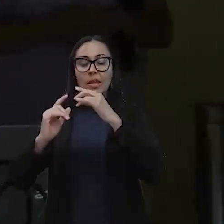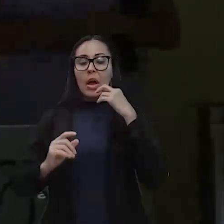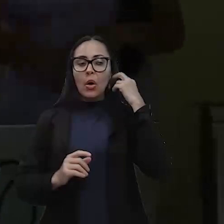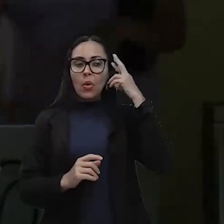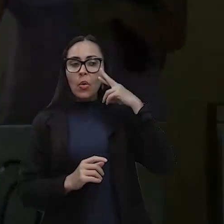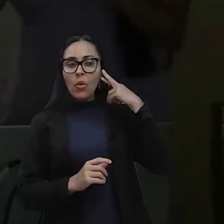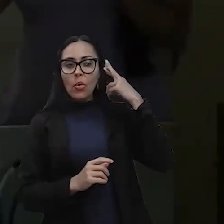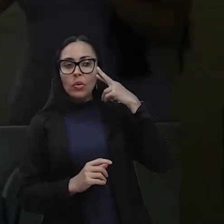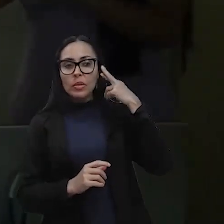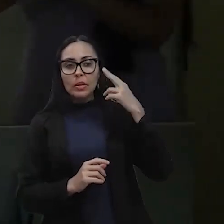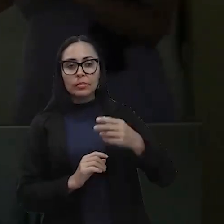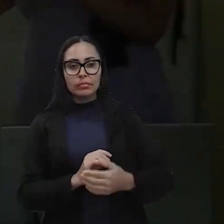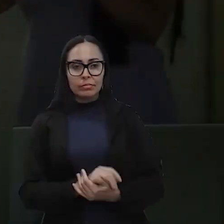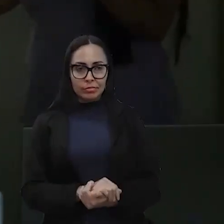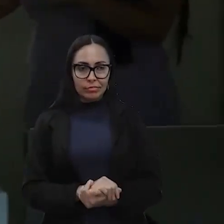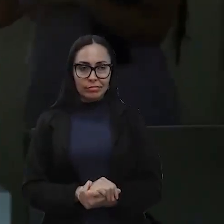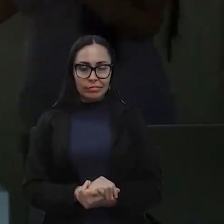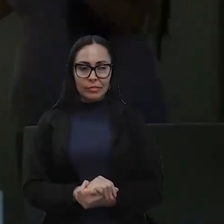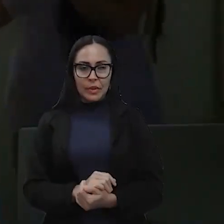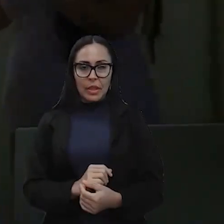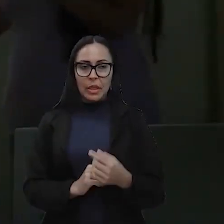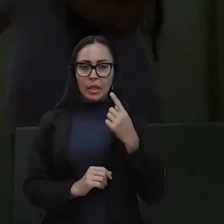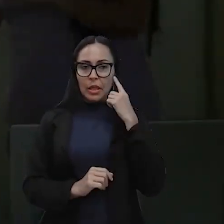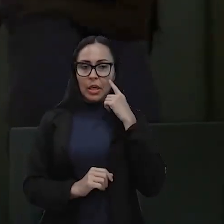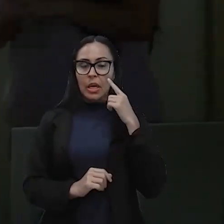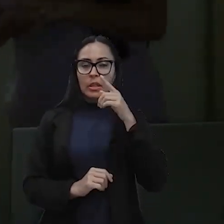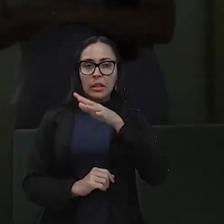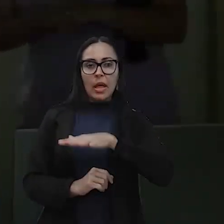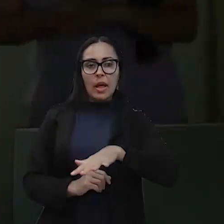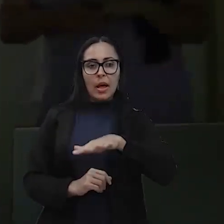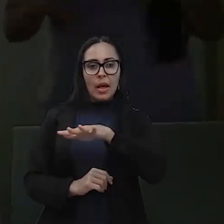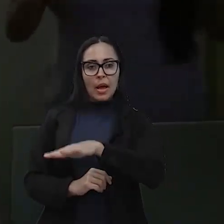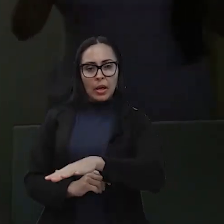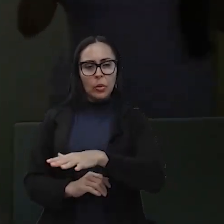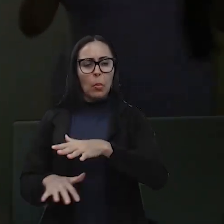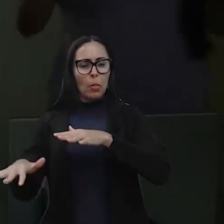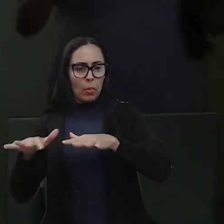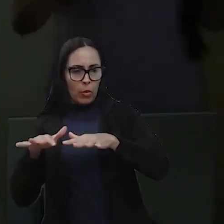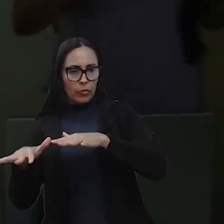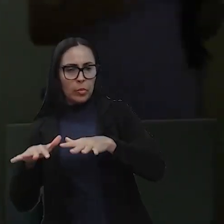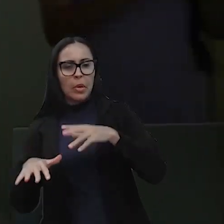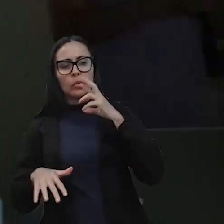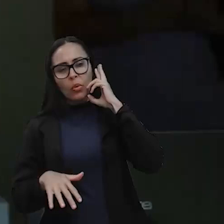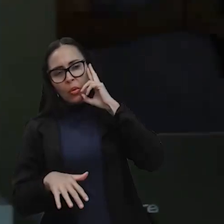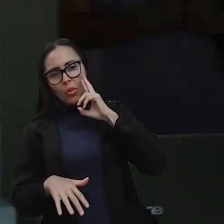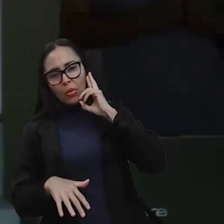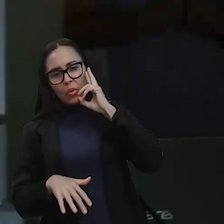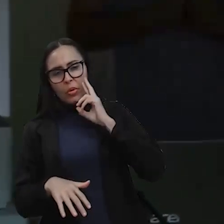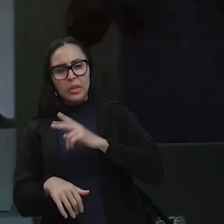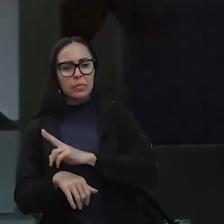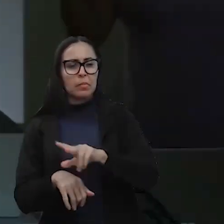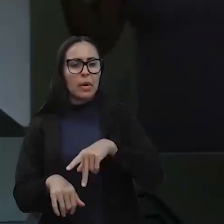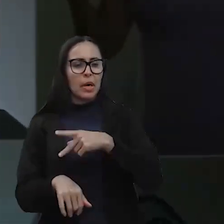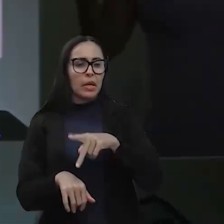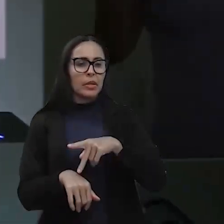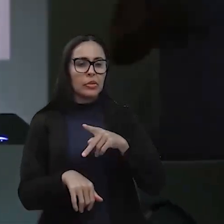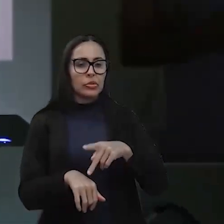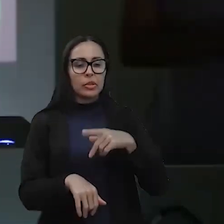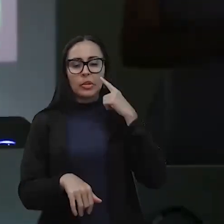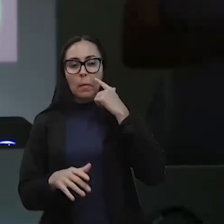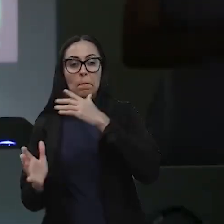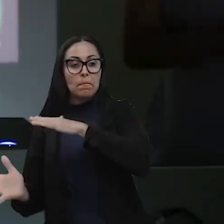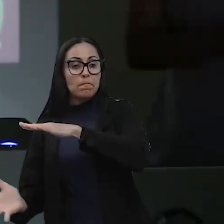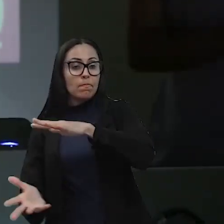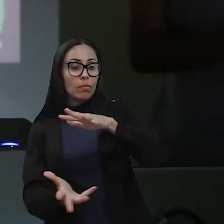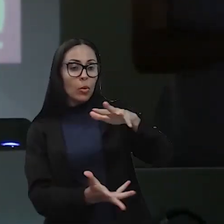Londres, a London Eye está lá acesa de rosa. Traz um impacto mundial o